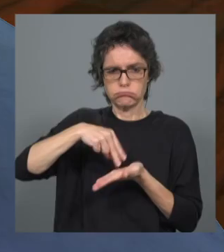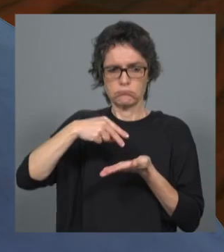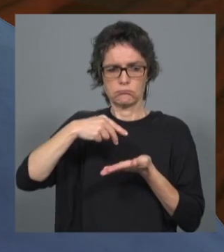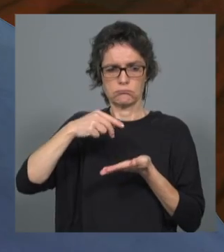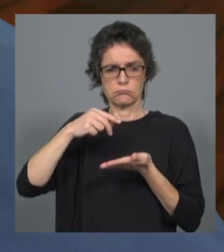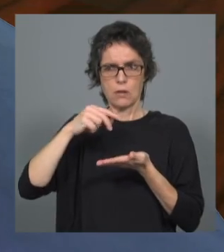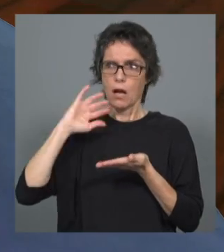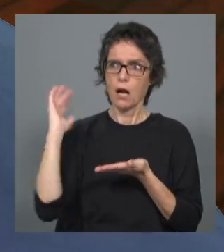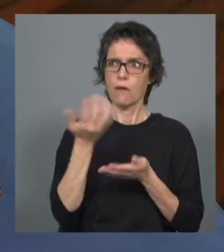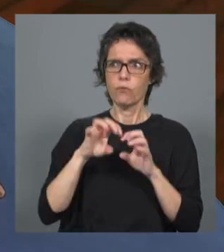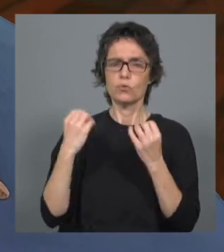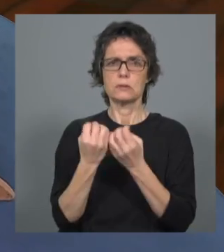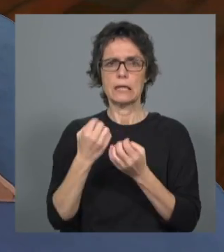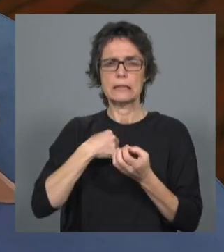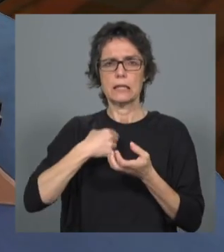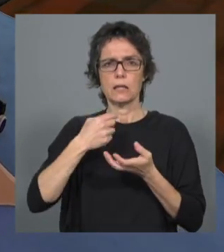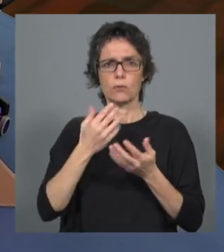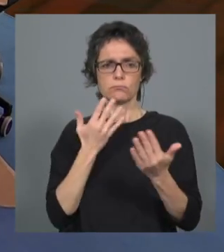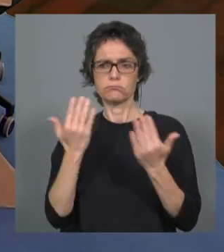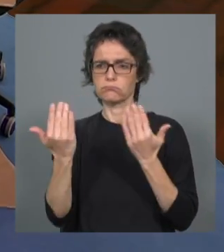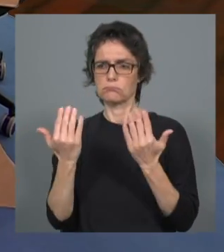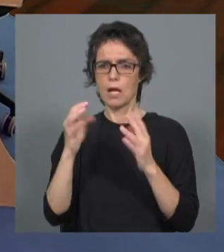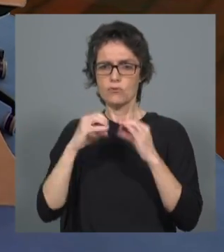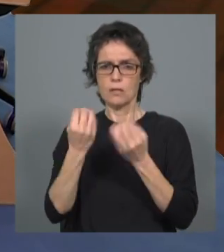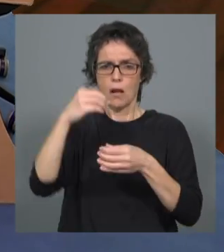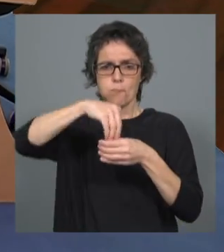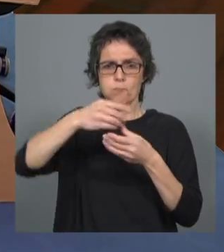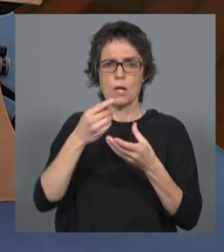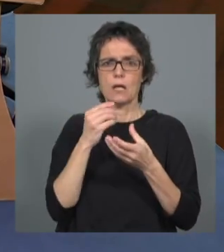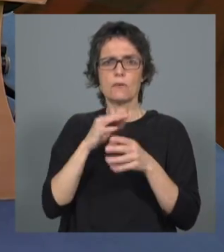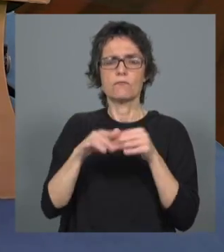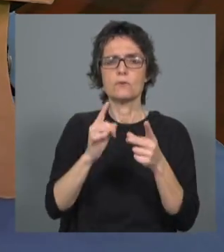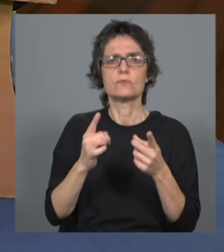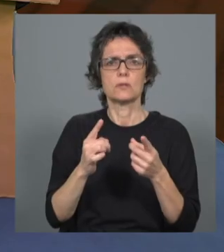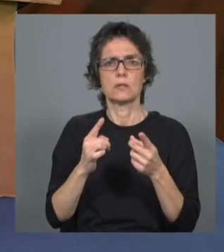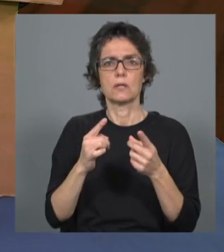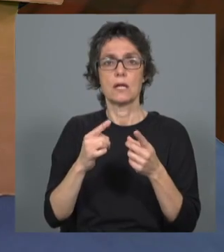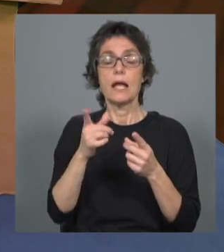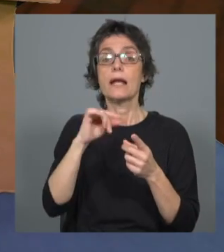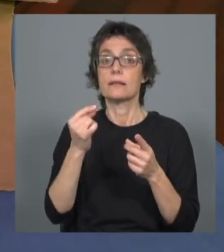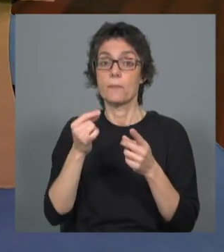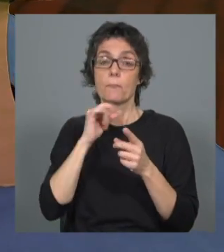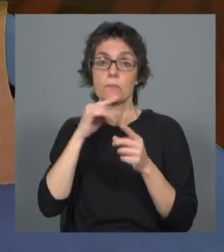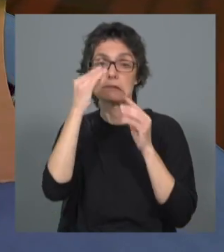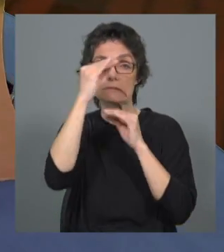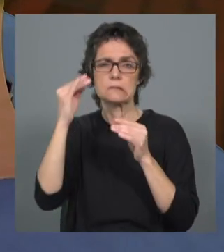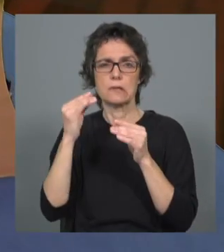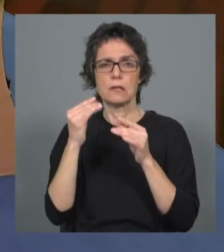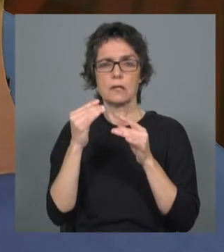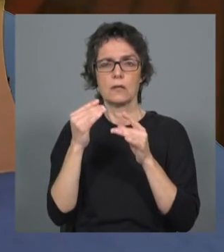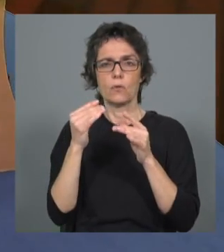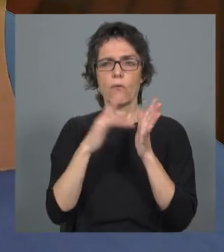este Deus que nós procuramos e que queremos também levar uns aos outros, manifesta sobretudo no